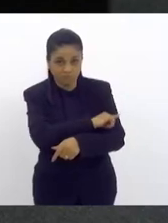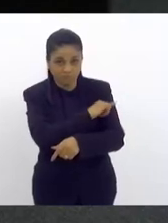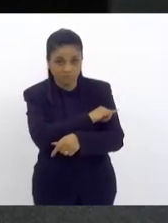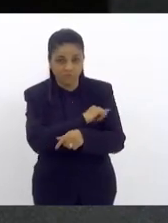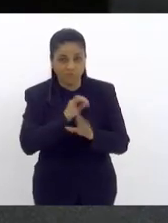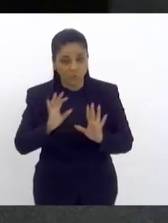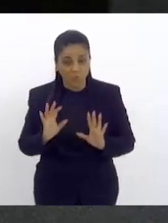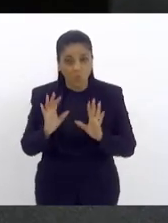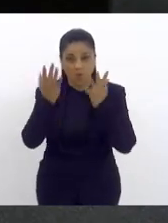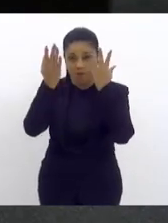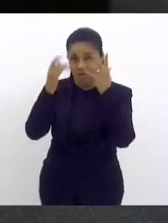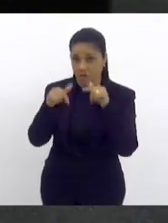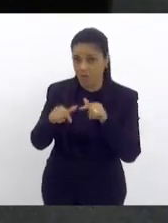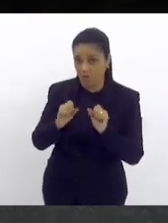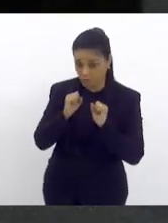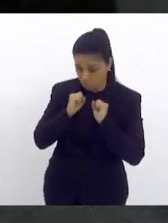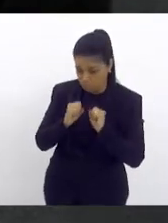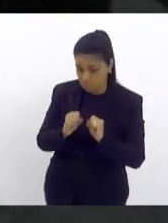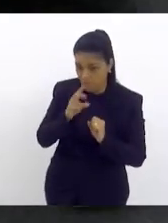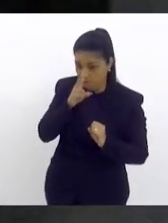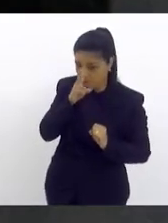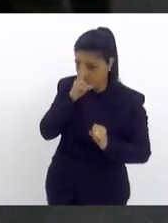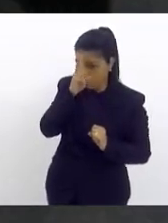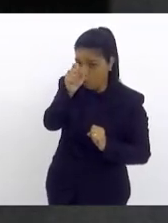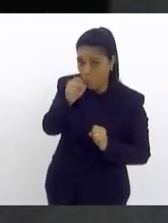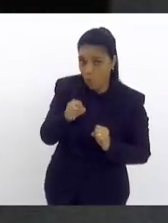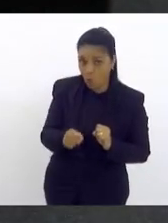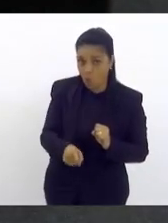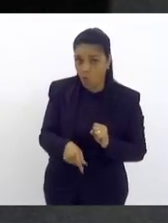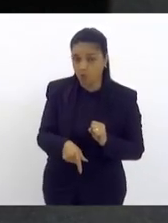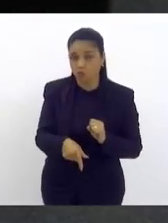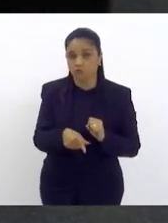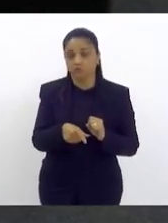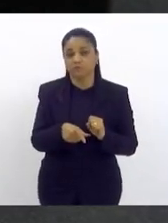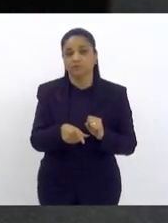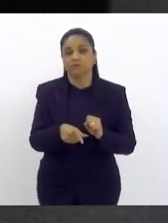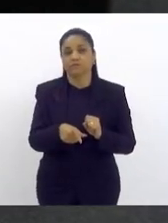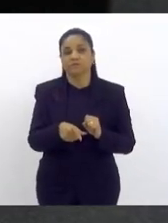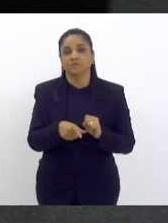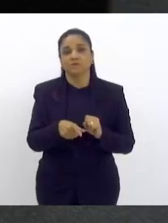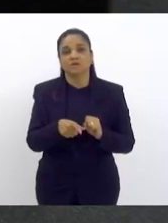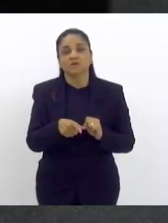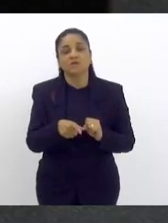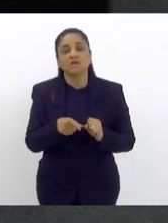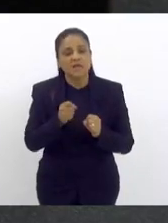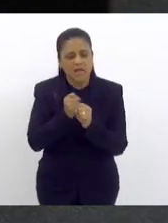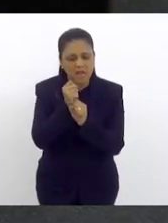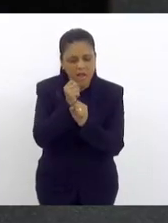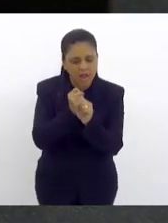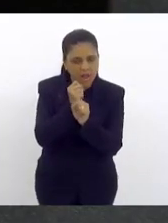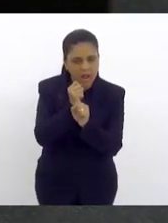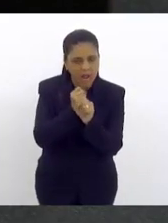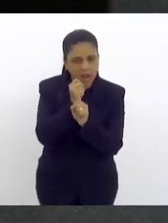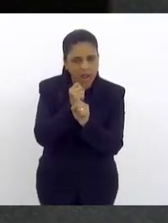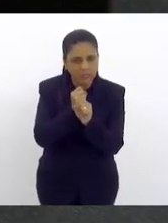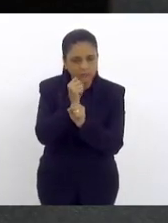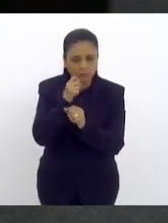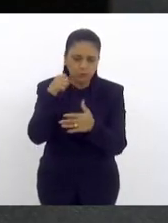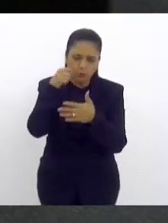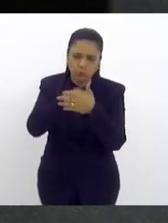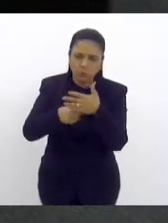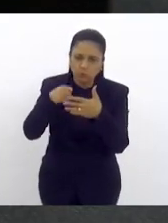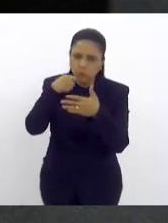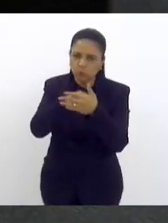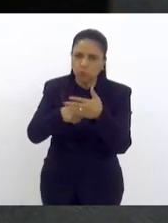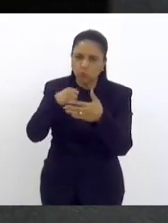evento um evento muito potente daqueles e daquelas que durante muitos anos Lutaram ali